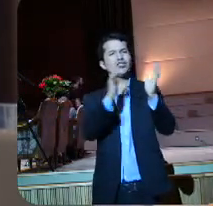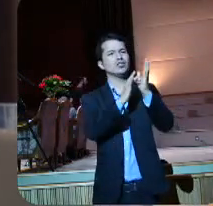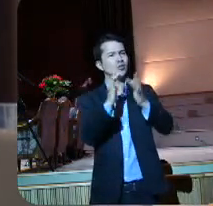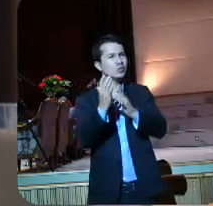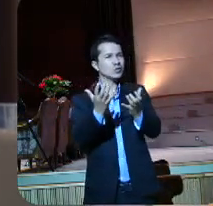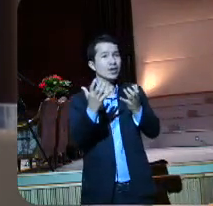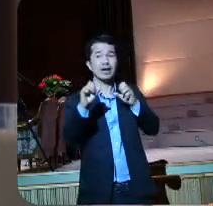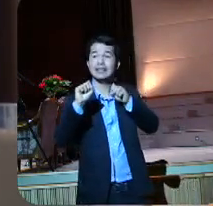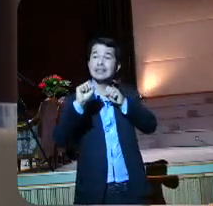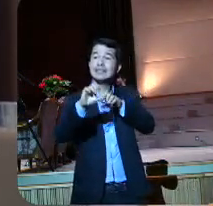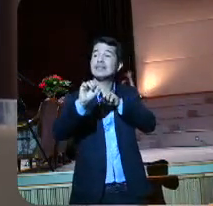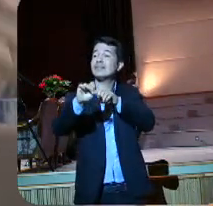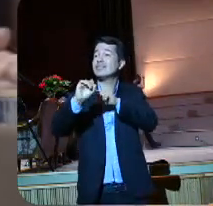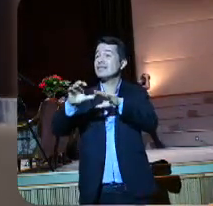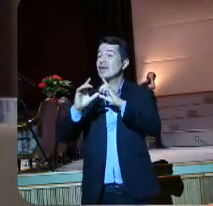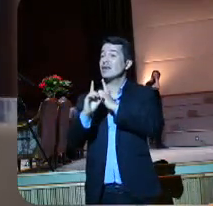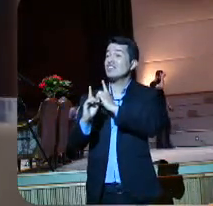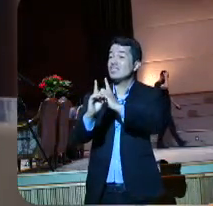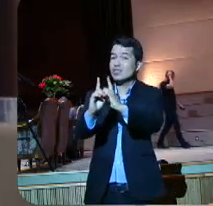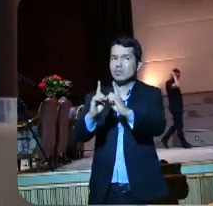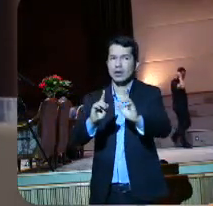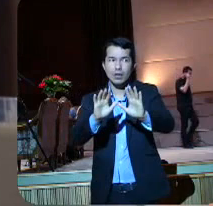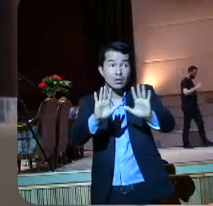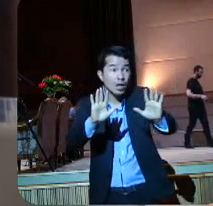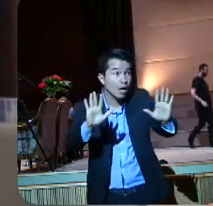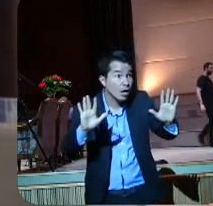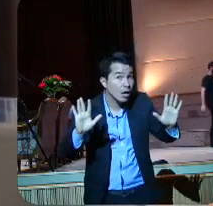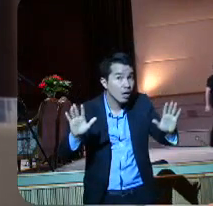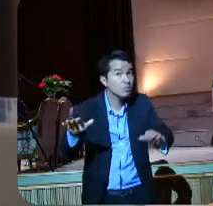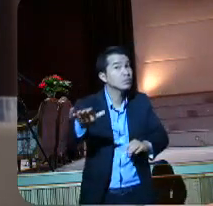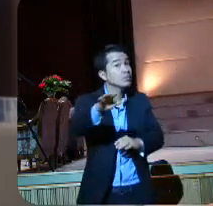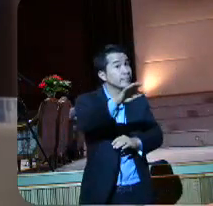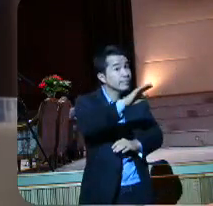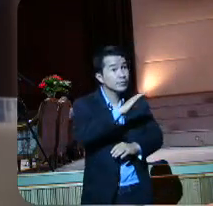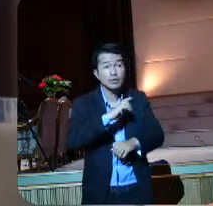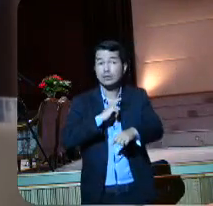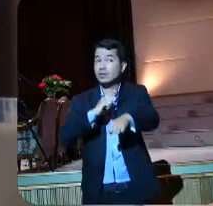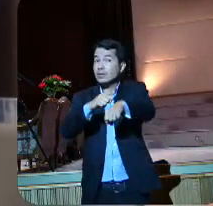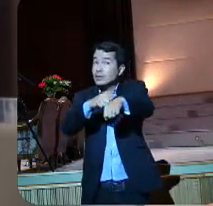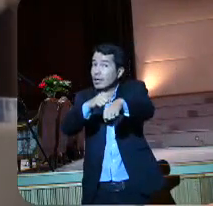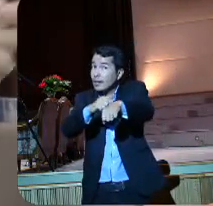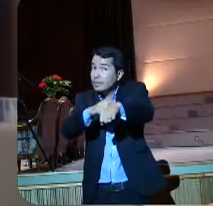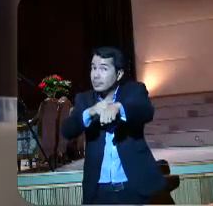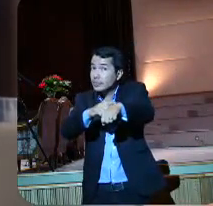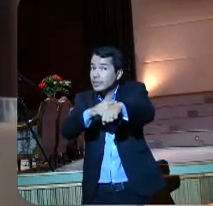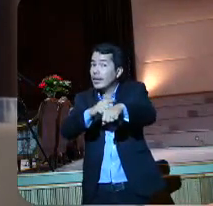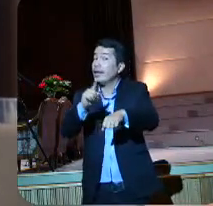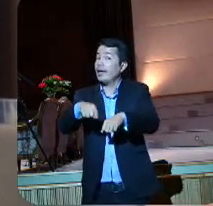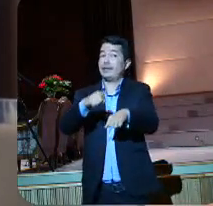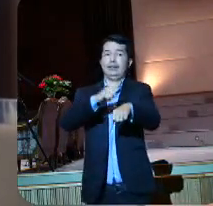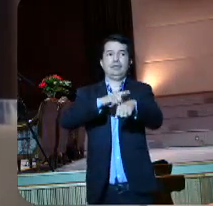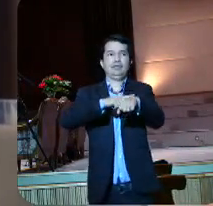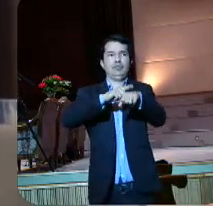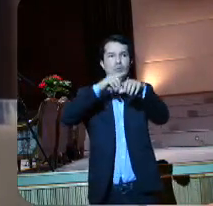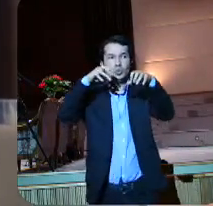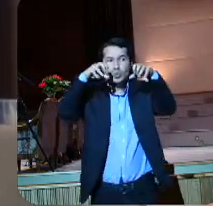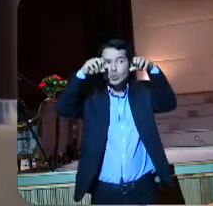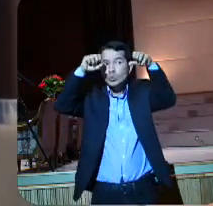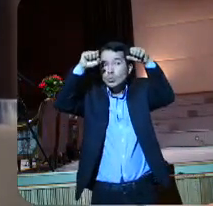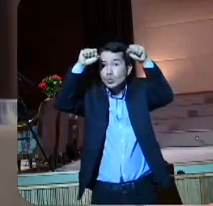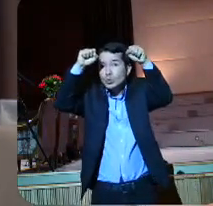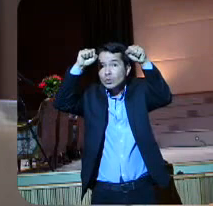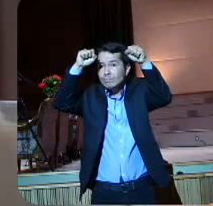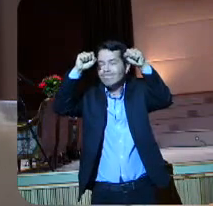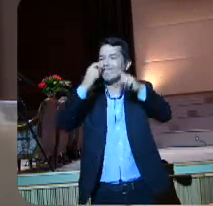que eles estavam entrando num momento diferente. Lucas vai chamar esse momento da hora das trevas, e que